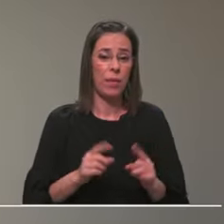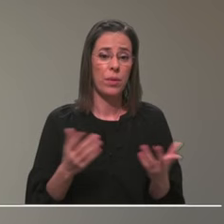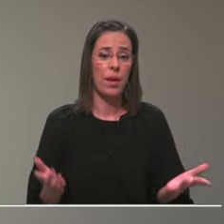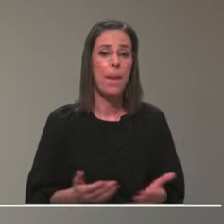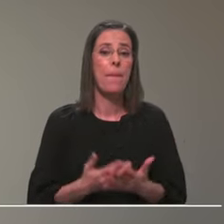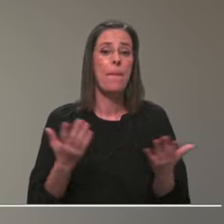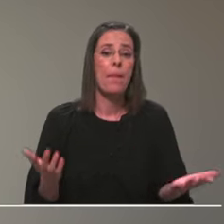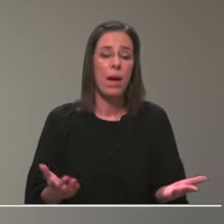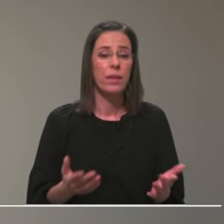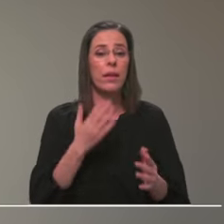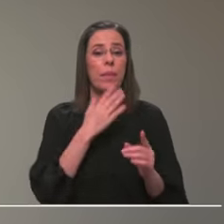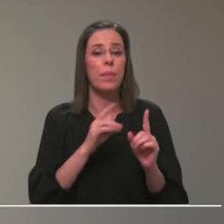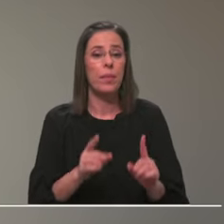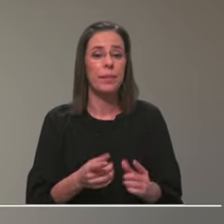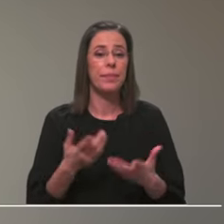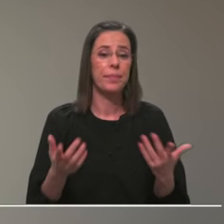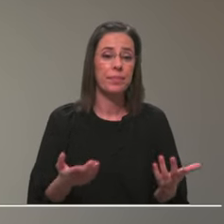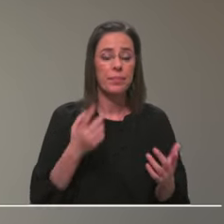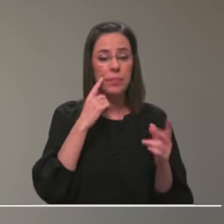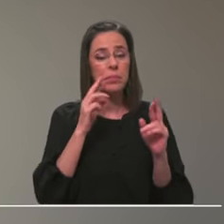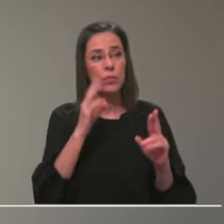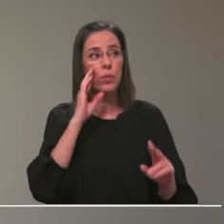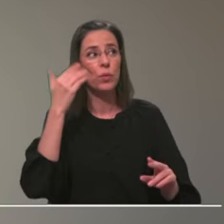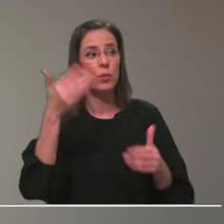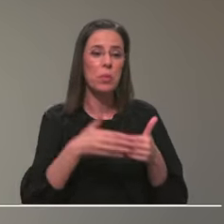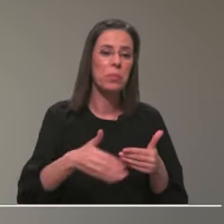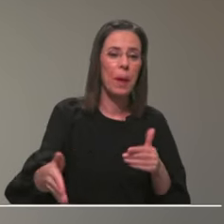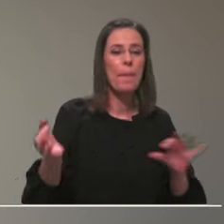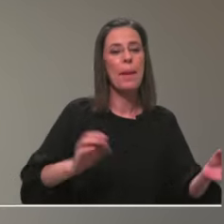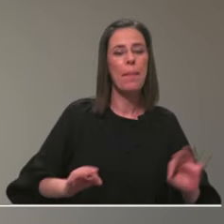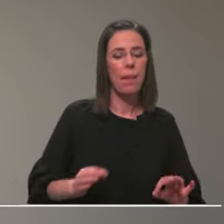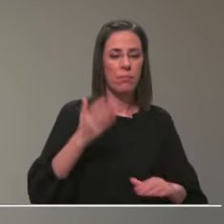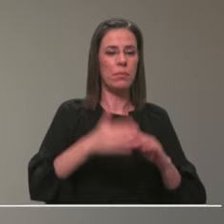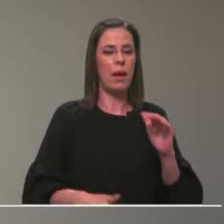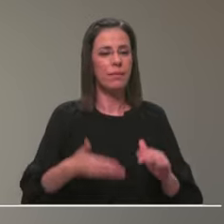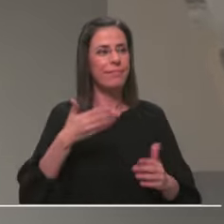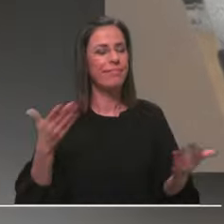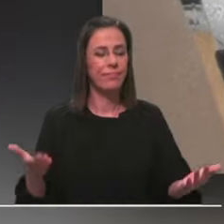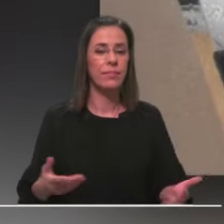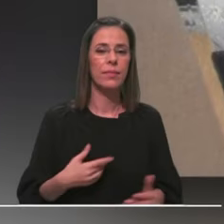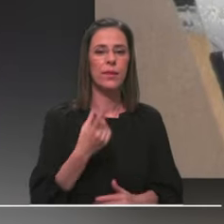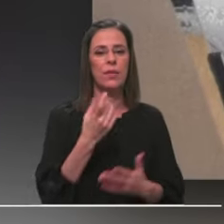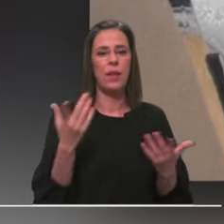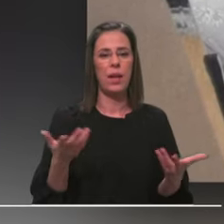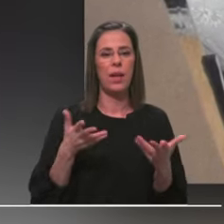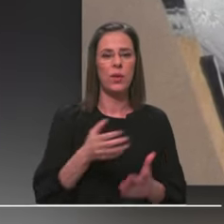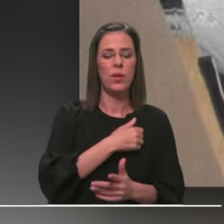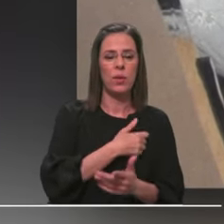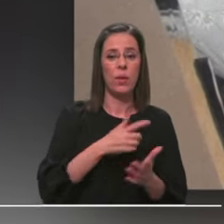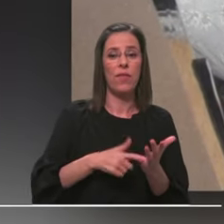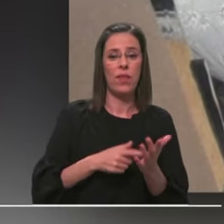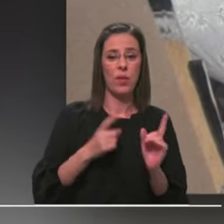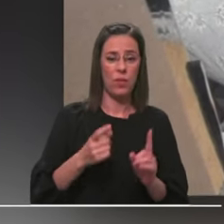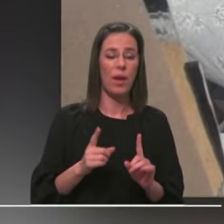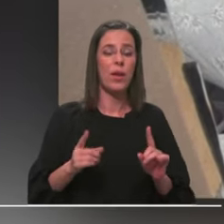contando com Ou pelo menos perspectivando num futuro próximo porque faz muita falta ajuda lá em casa